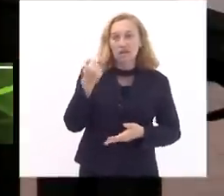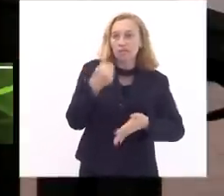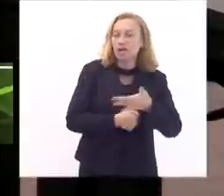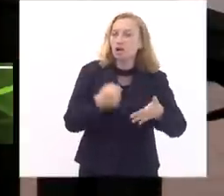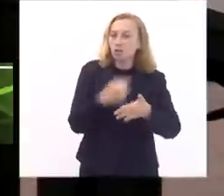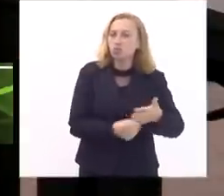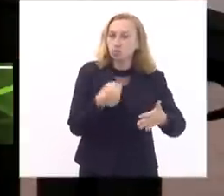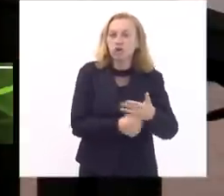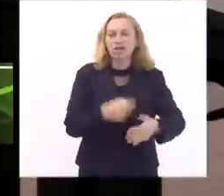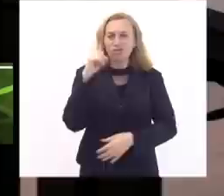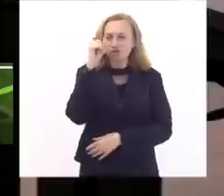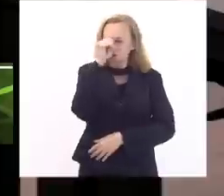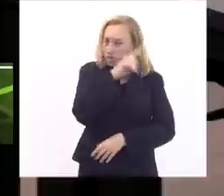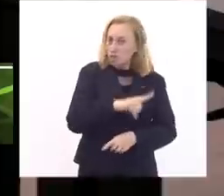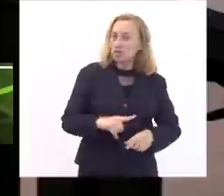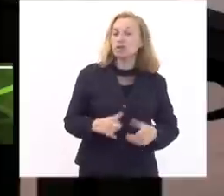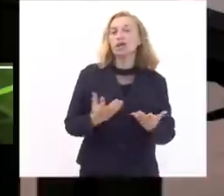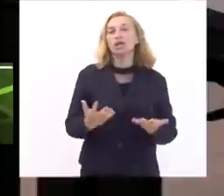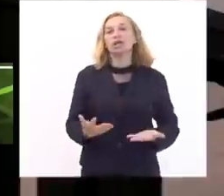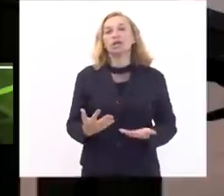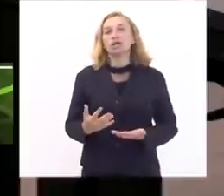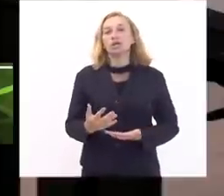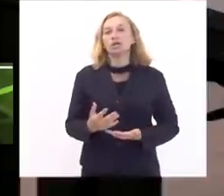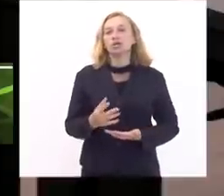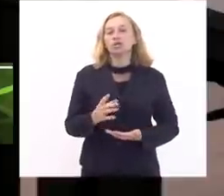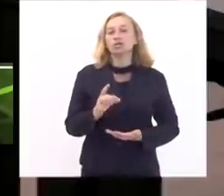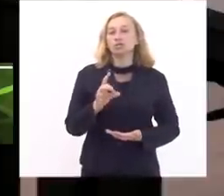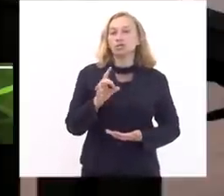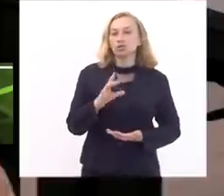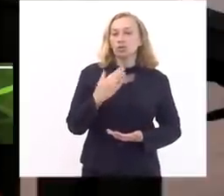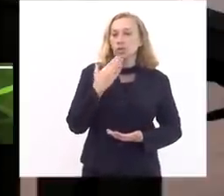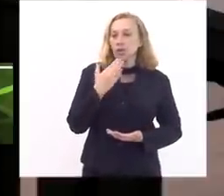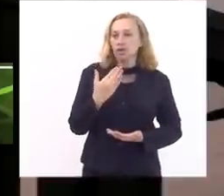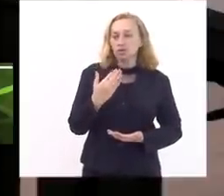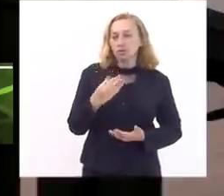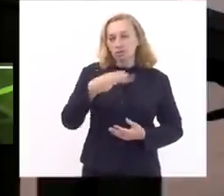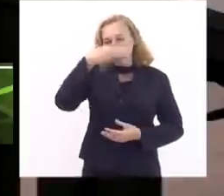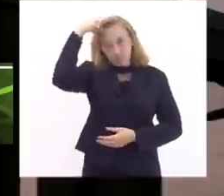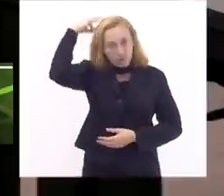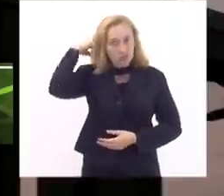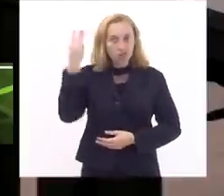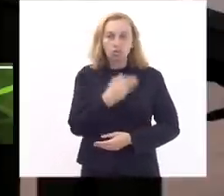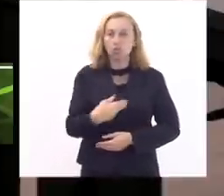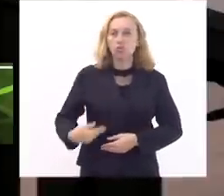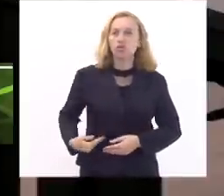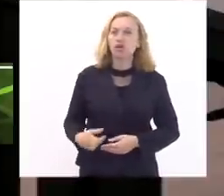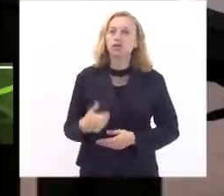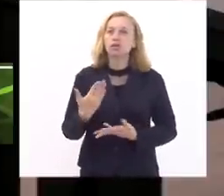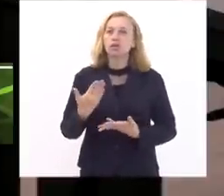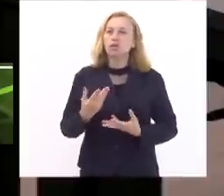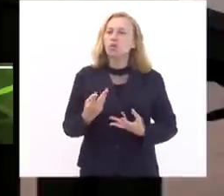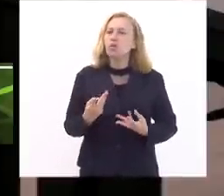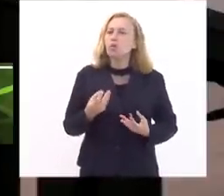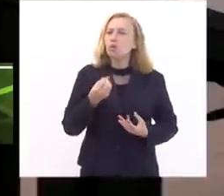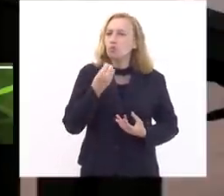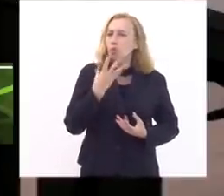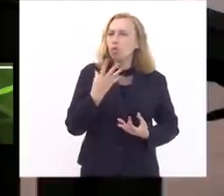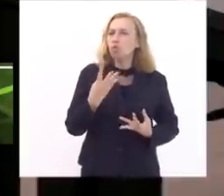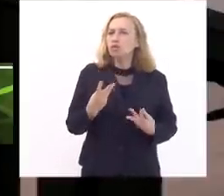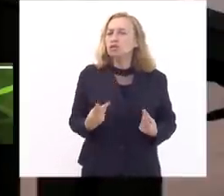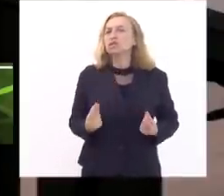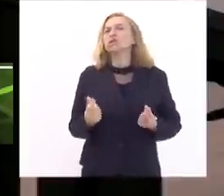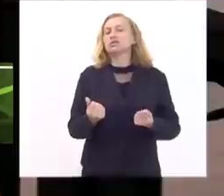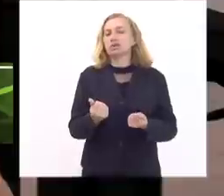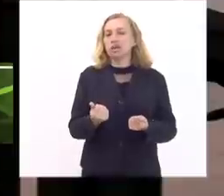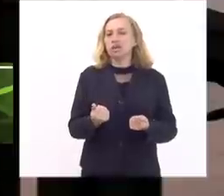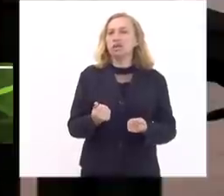dura. E a gente só pleiteia isso, Márcio. Que o governo tenha um pouco de bom senso.